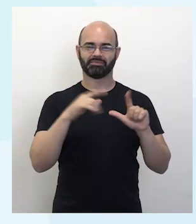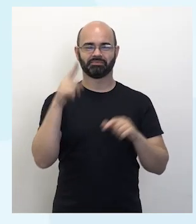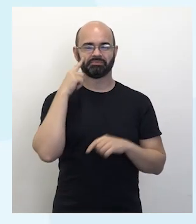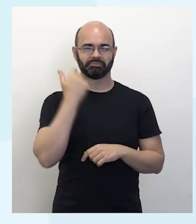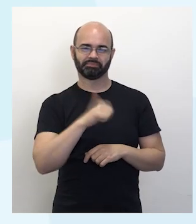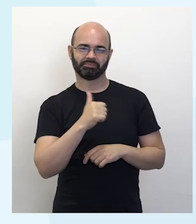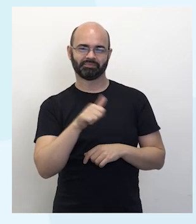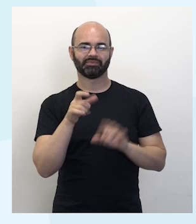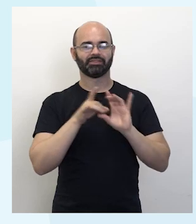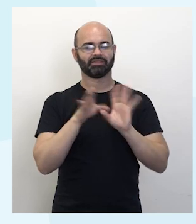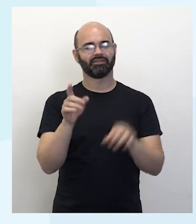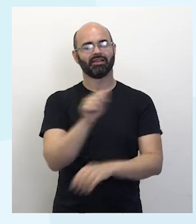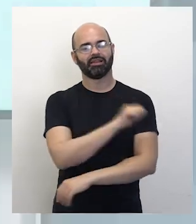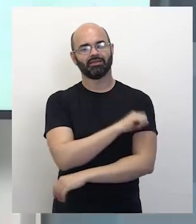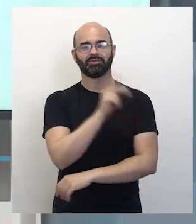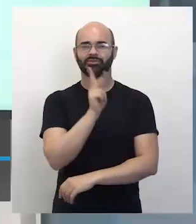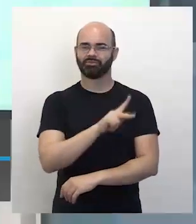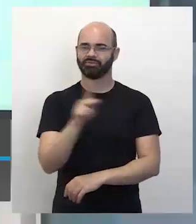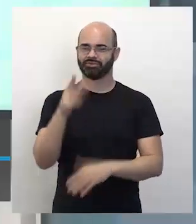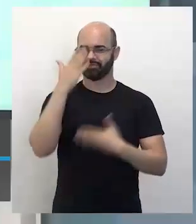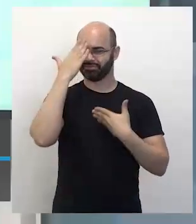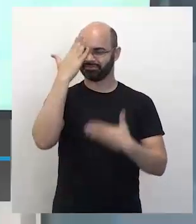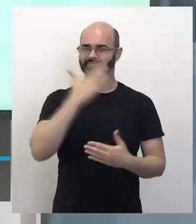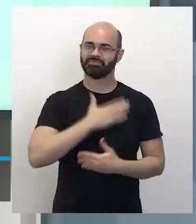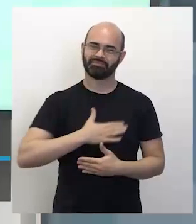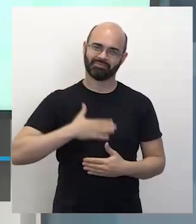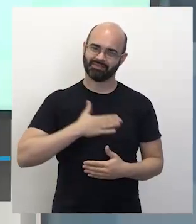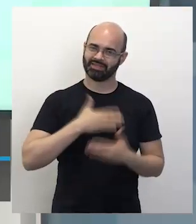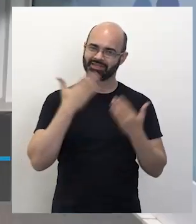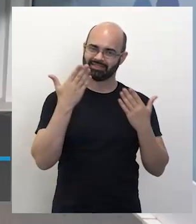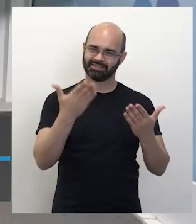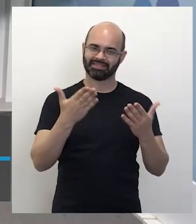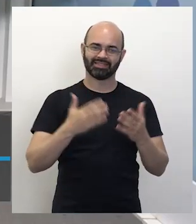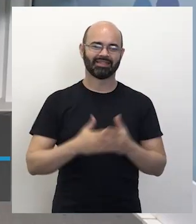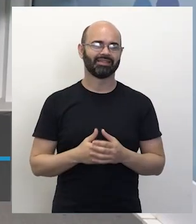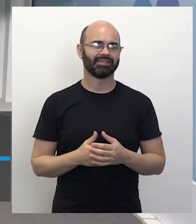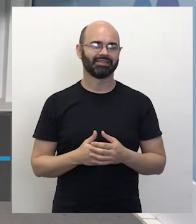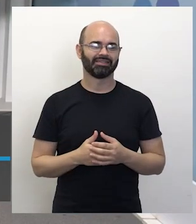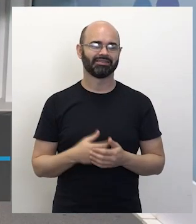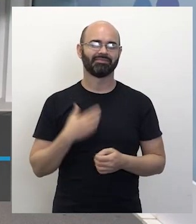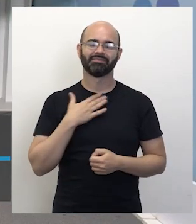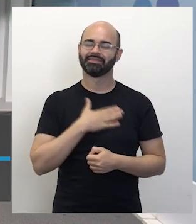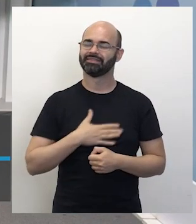professores, agradeço a presença e foi um prazer. Prazer como